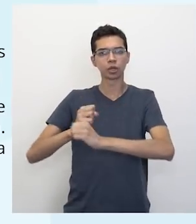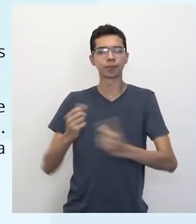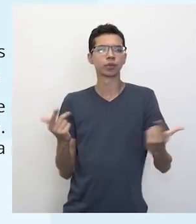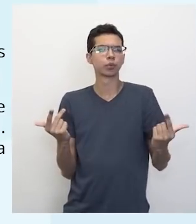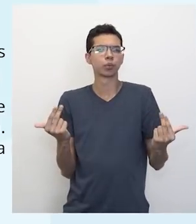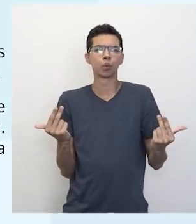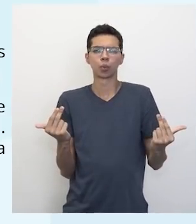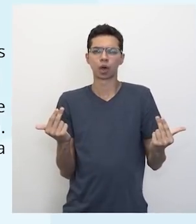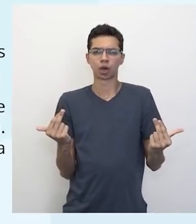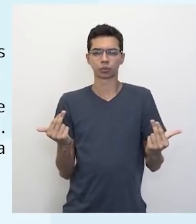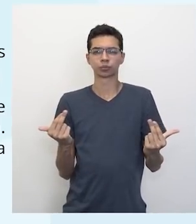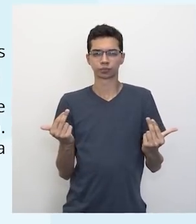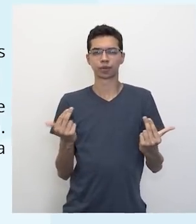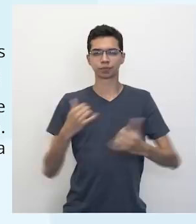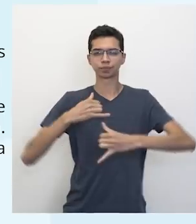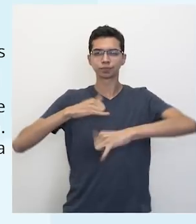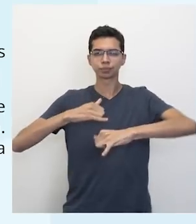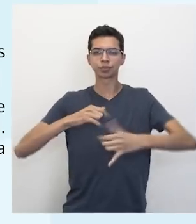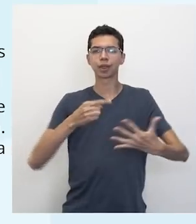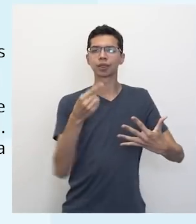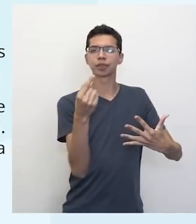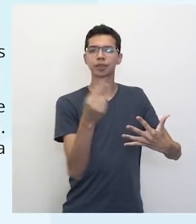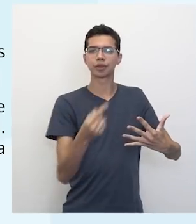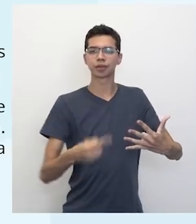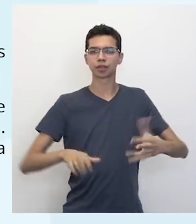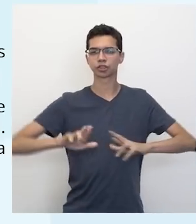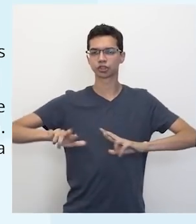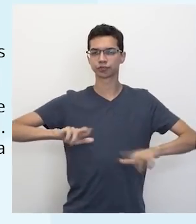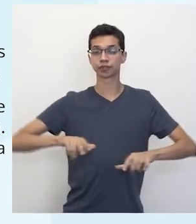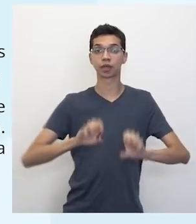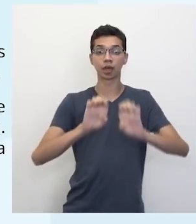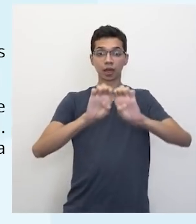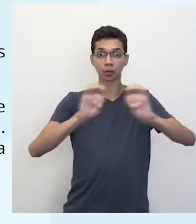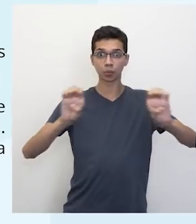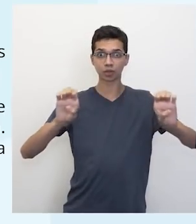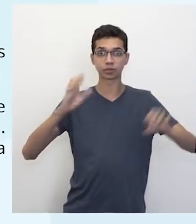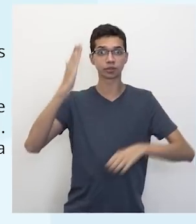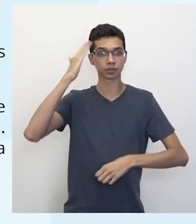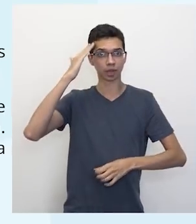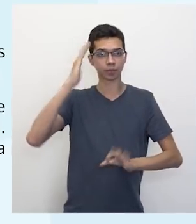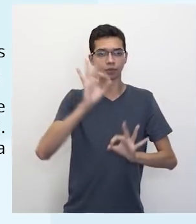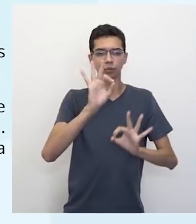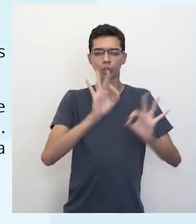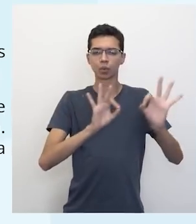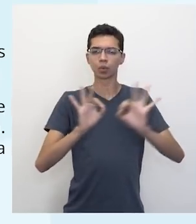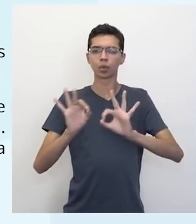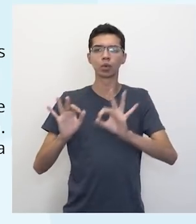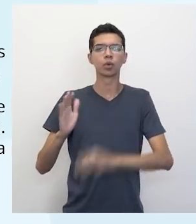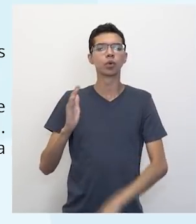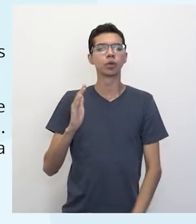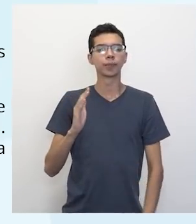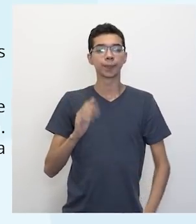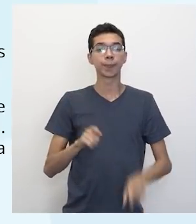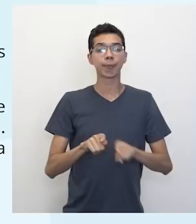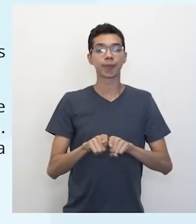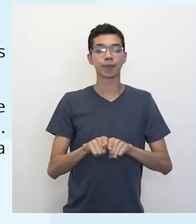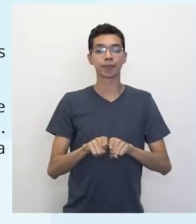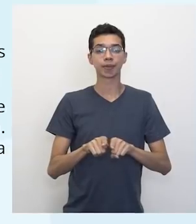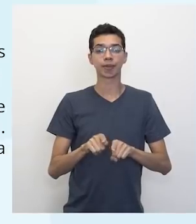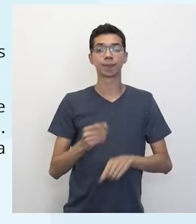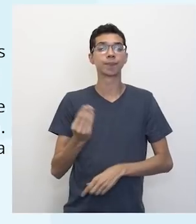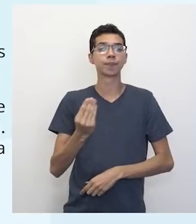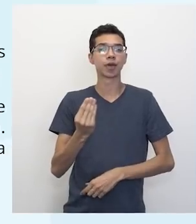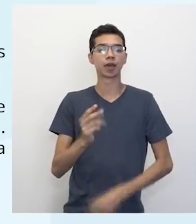sistema. Podemos resolver as equações para a velocidade vetorial e a distância ou algum parâmetro do qual a energia